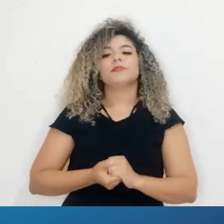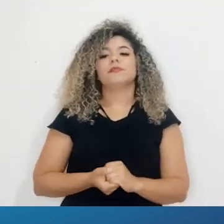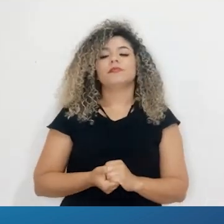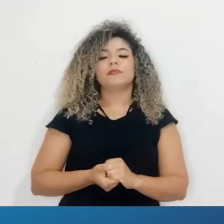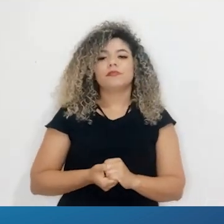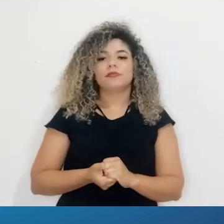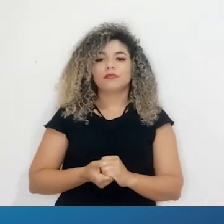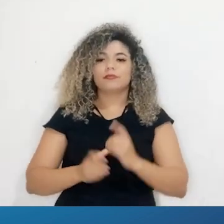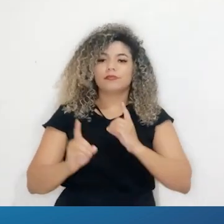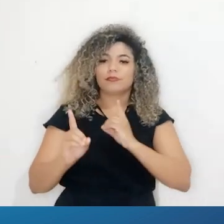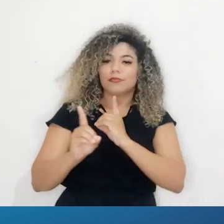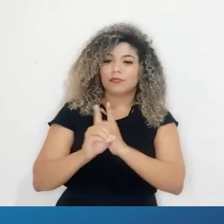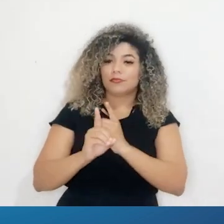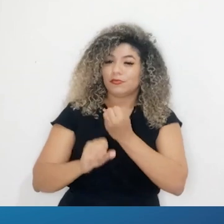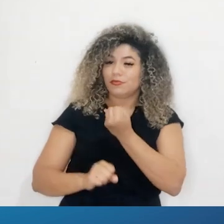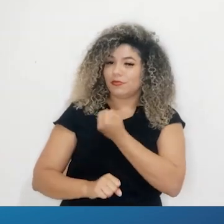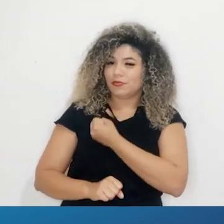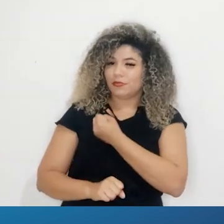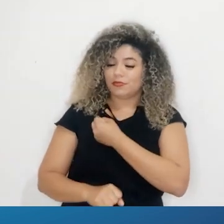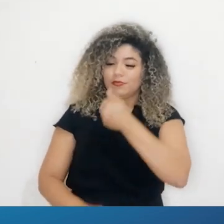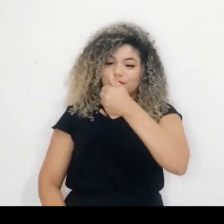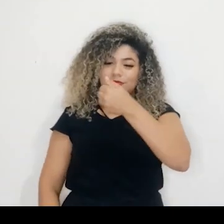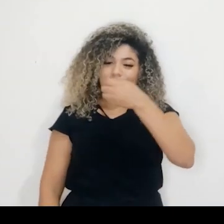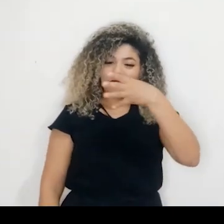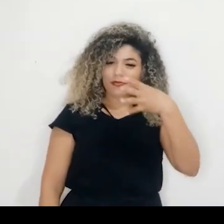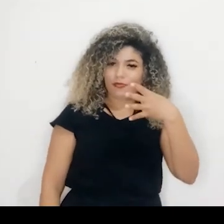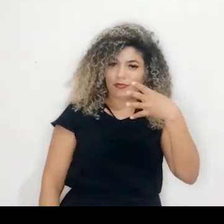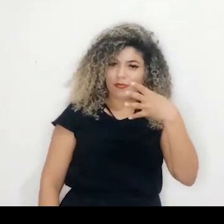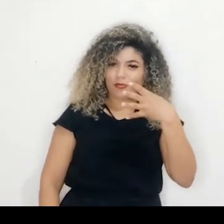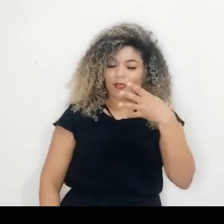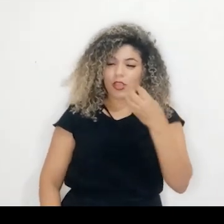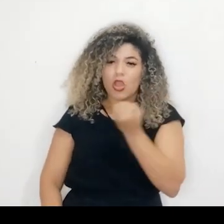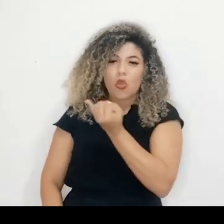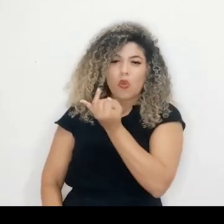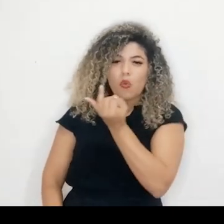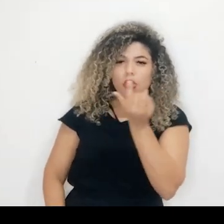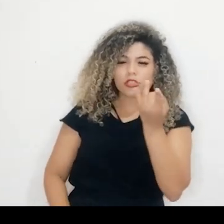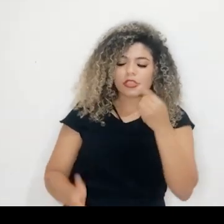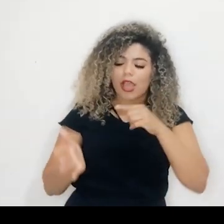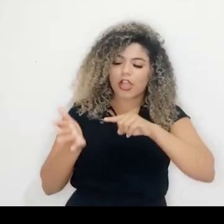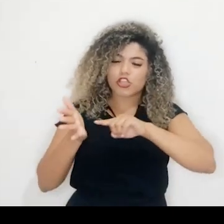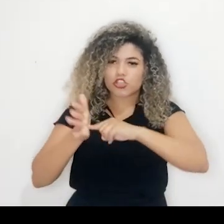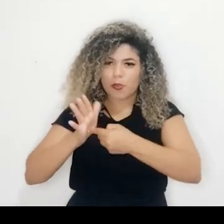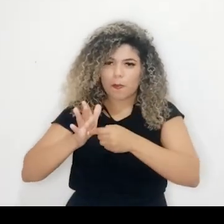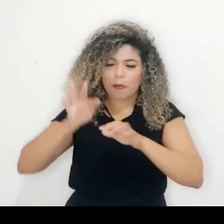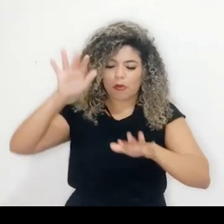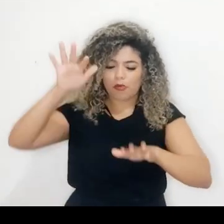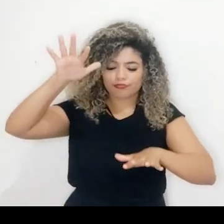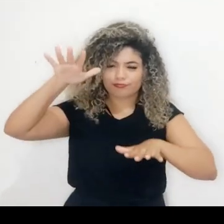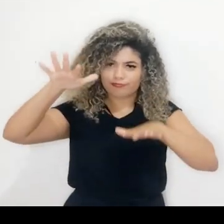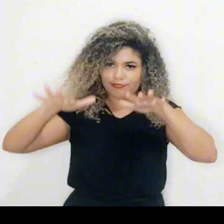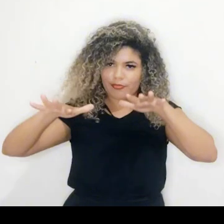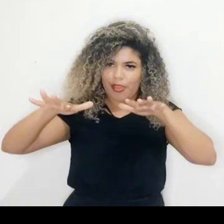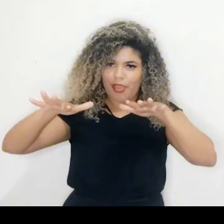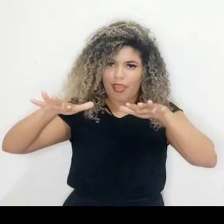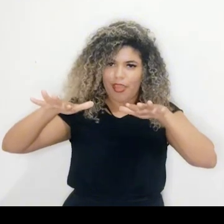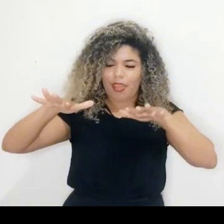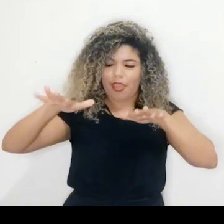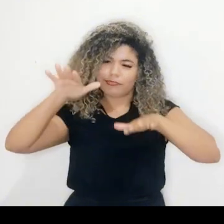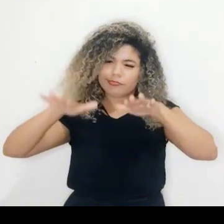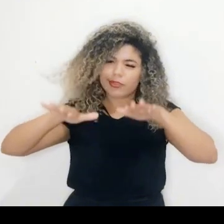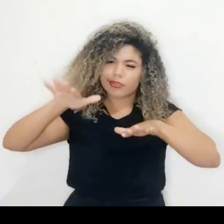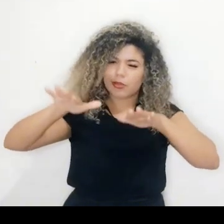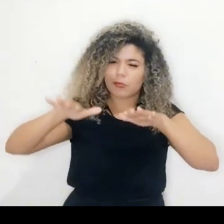5 Teremos como resultado 14 então a quantidade da Média efetuada pelos pontos por Duda é